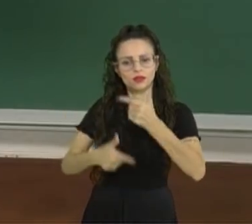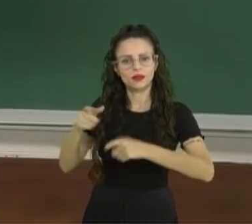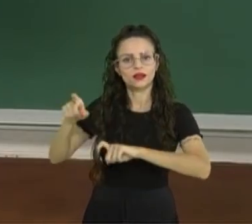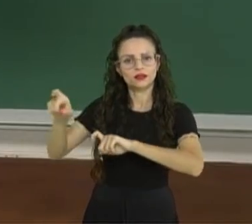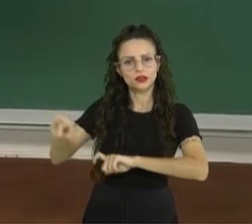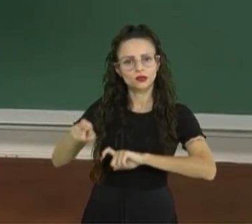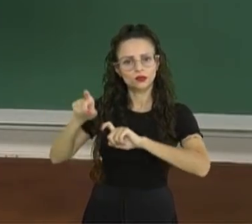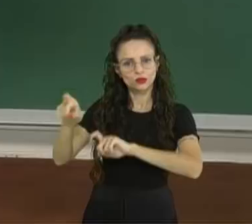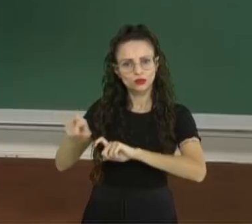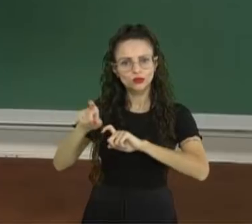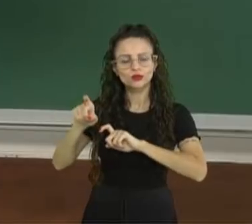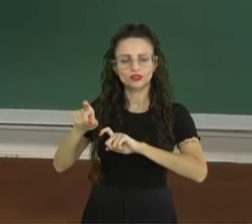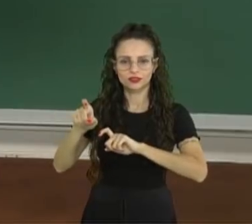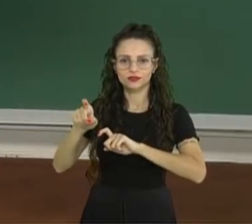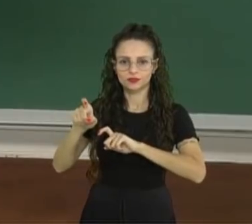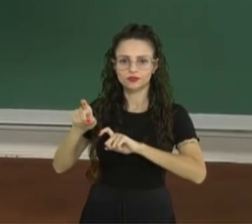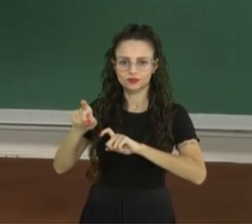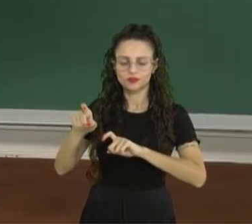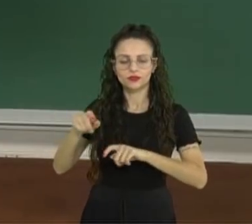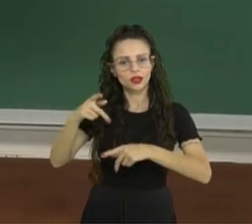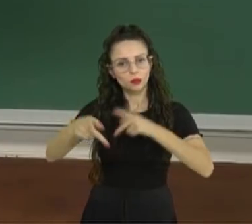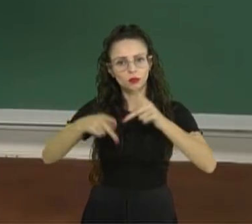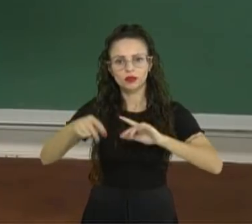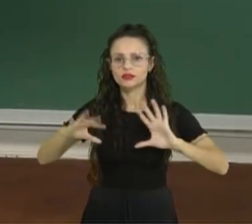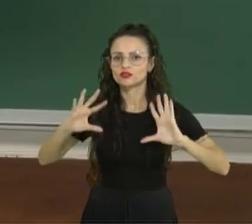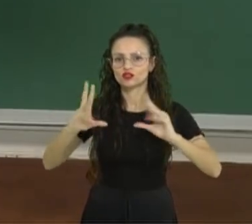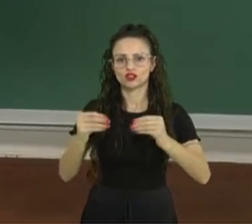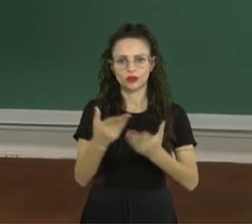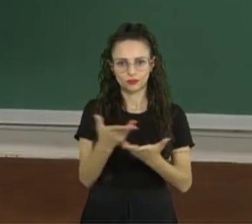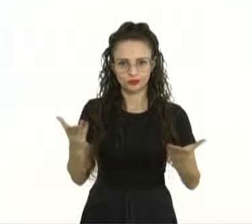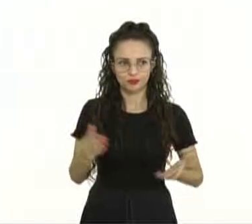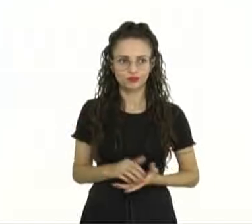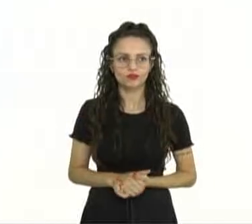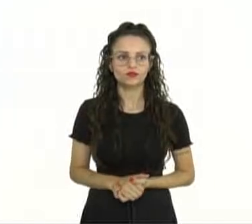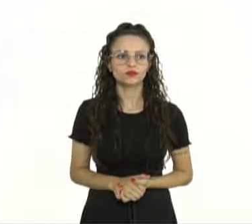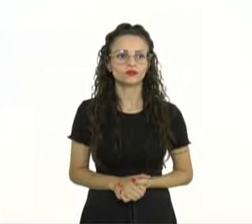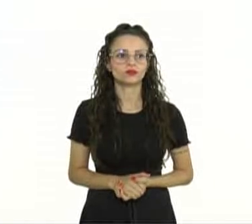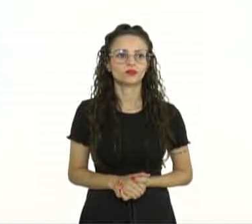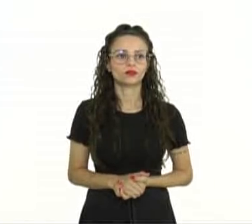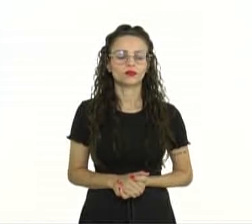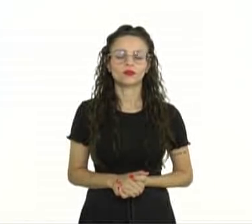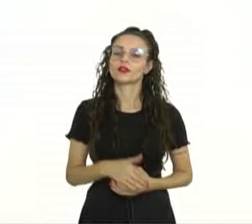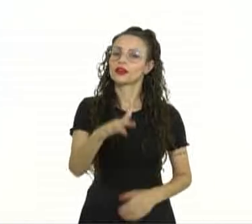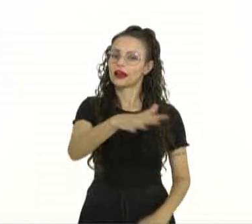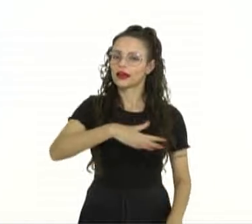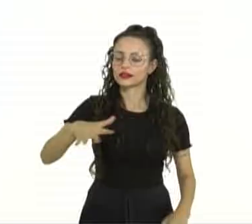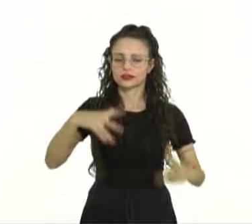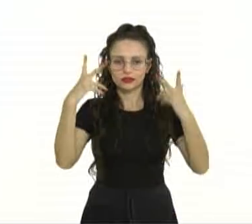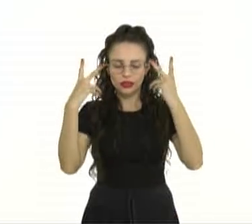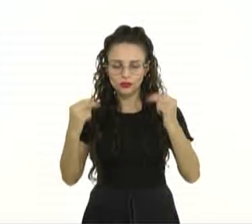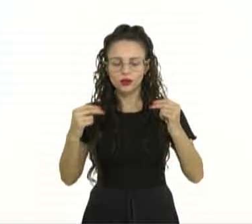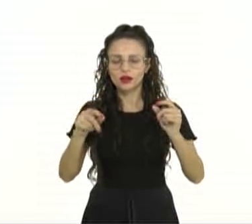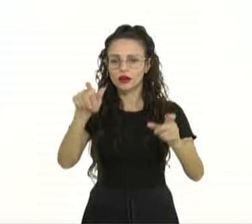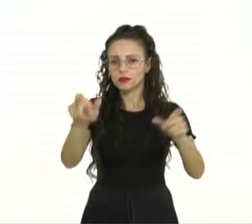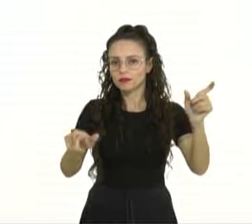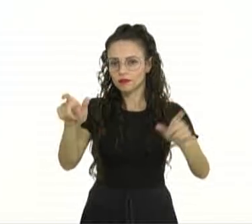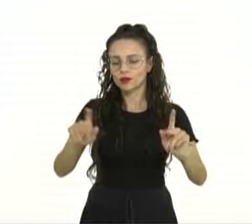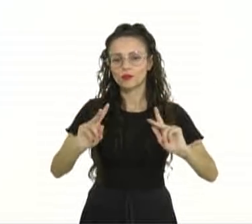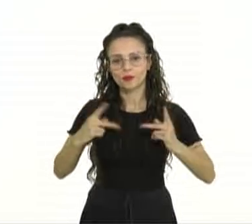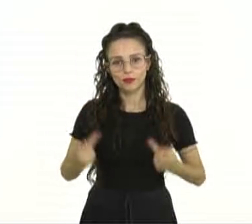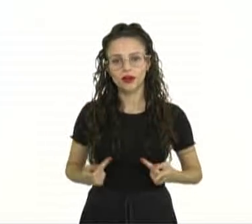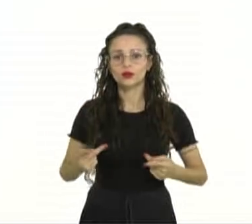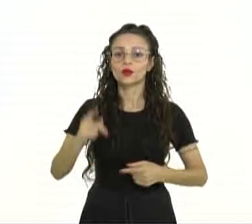em prol da população geral. Interessante isso. O meio natural transformado pelo ser humano. O ser humano, ao longo do